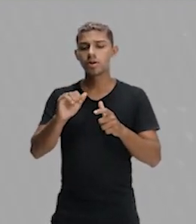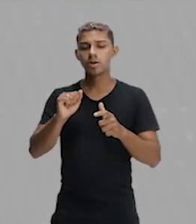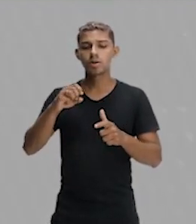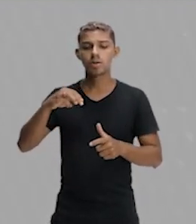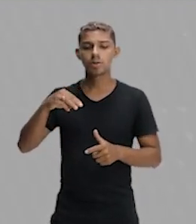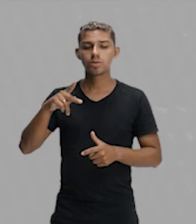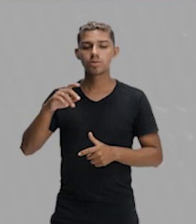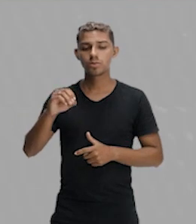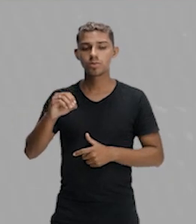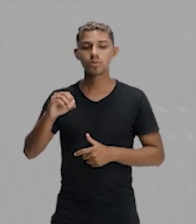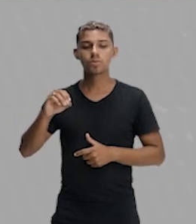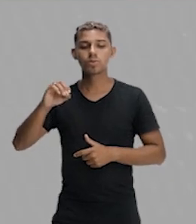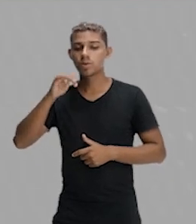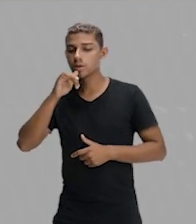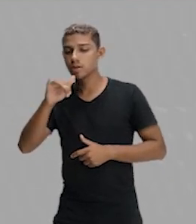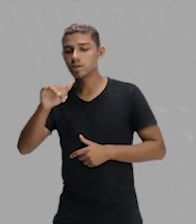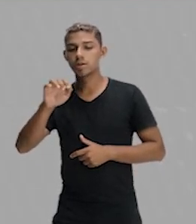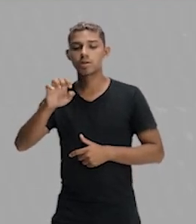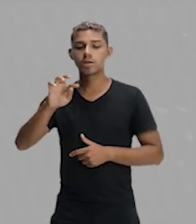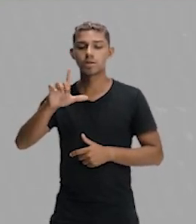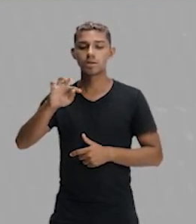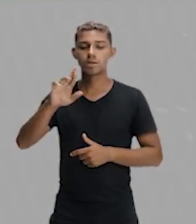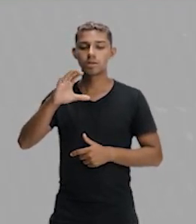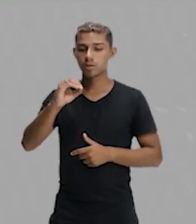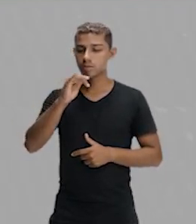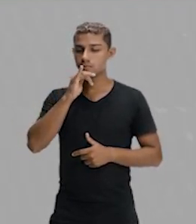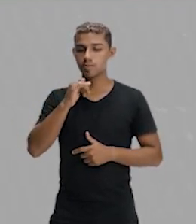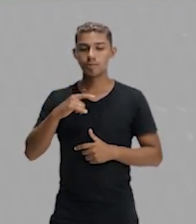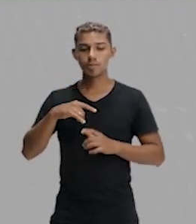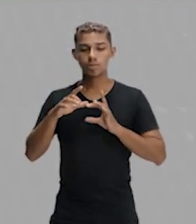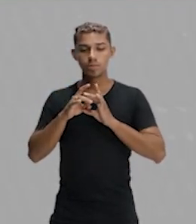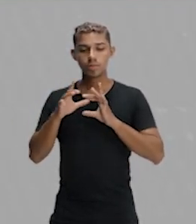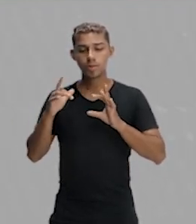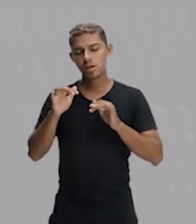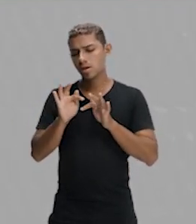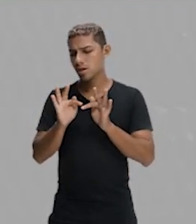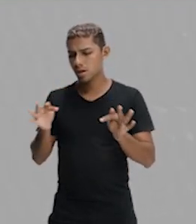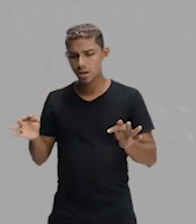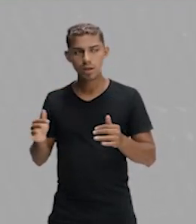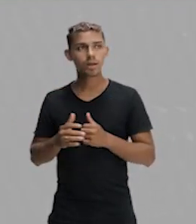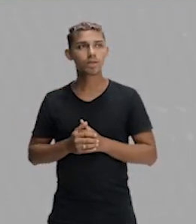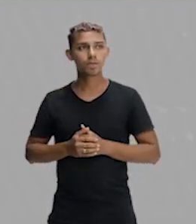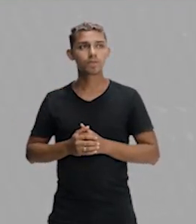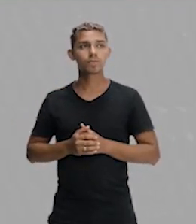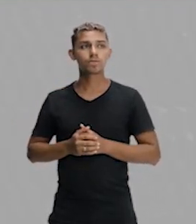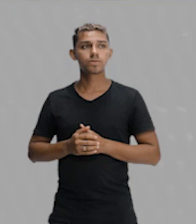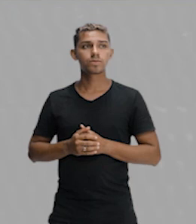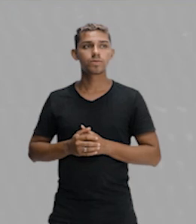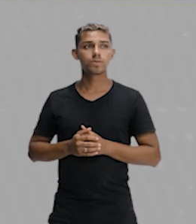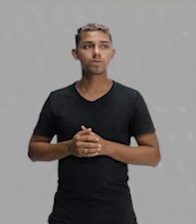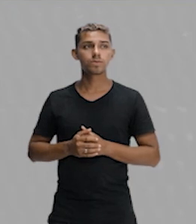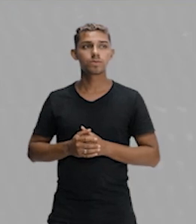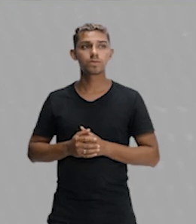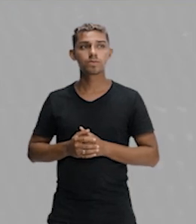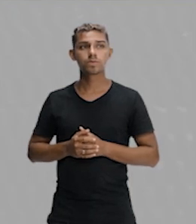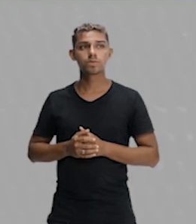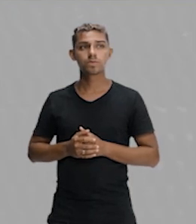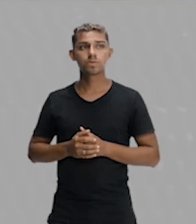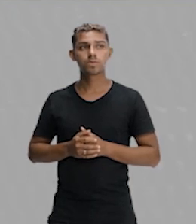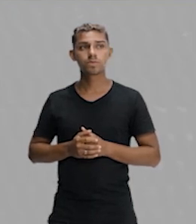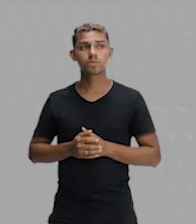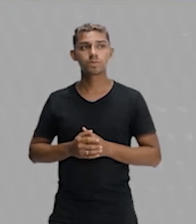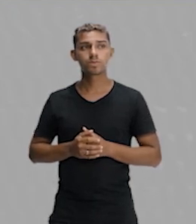essa distribuição de cargas elétricas? É muito simples, ok? O campo elétrico, nesta